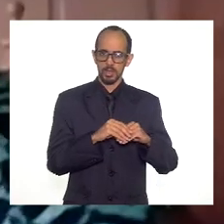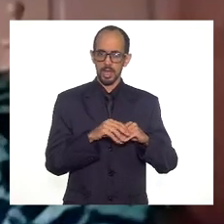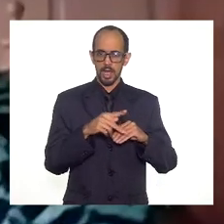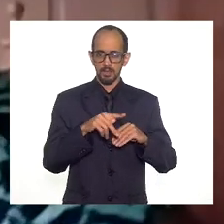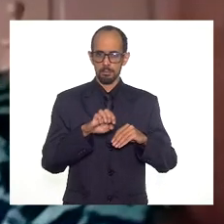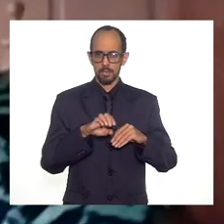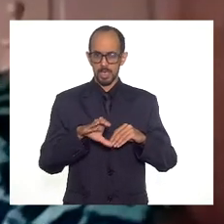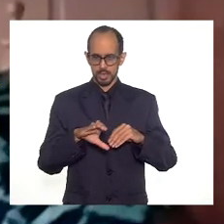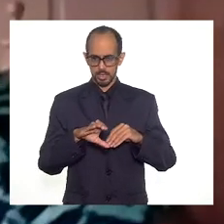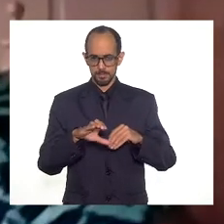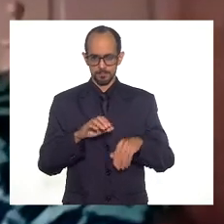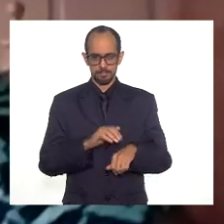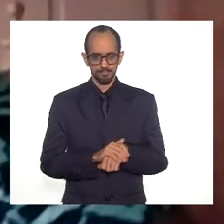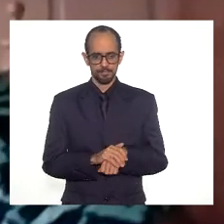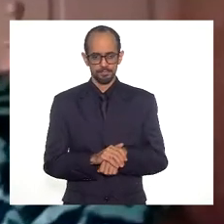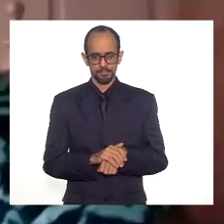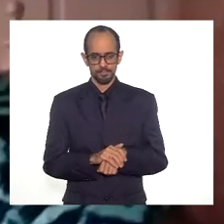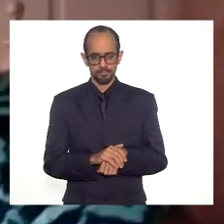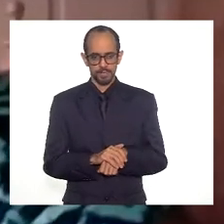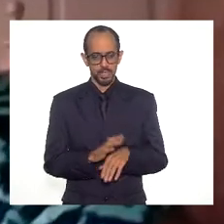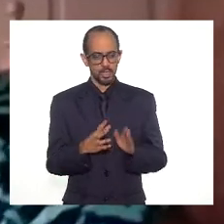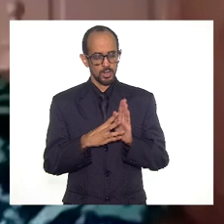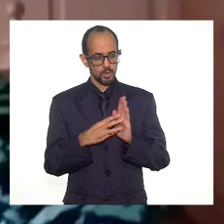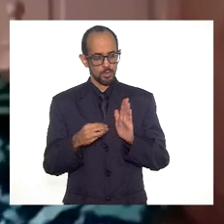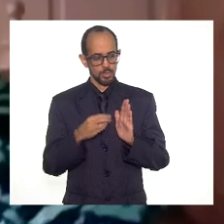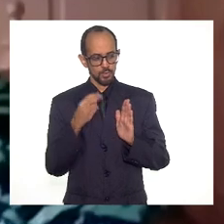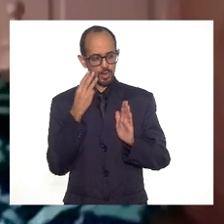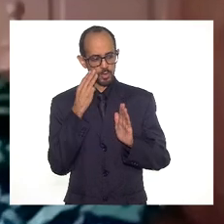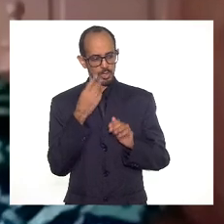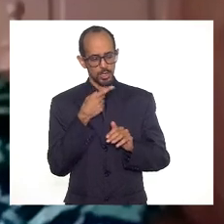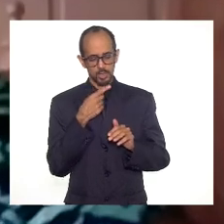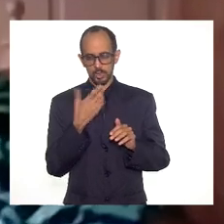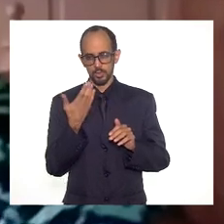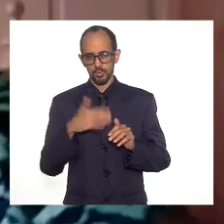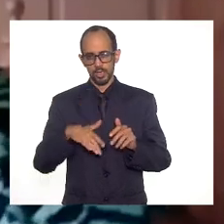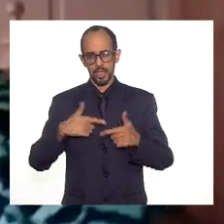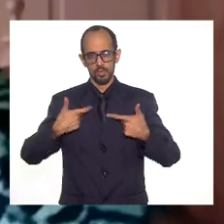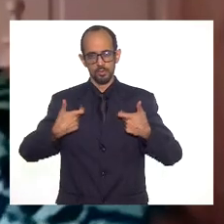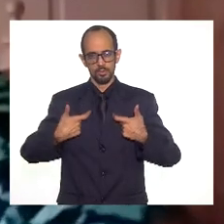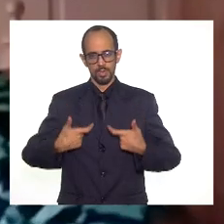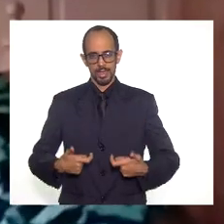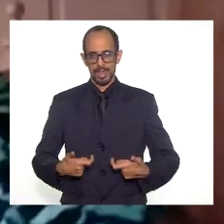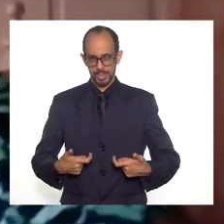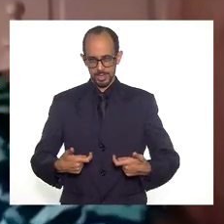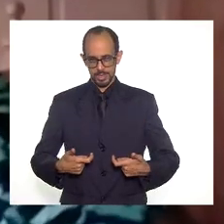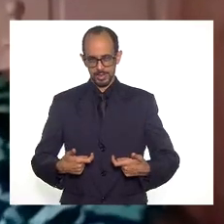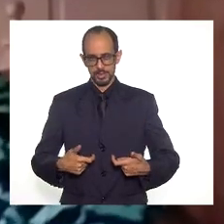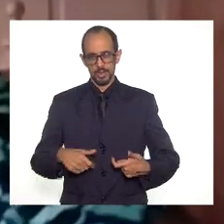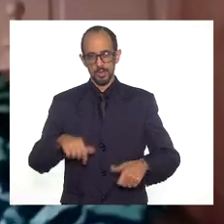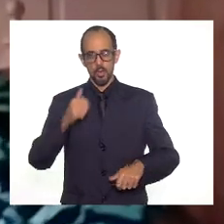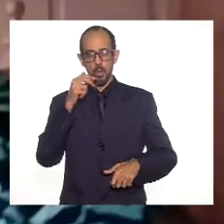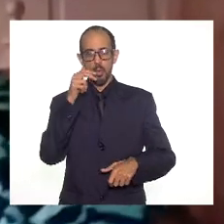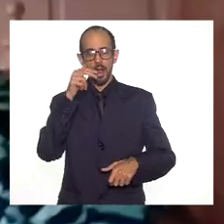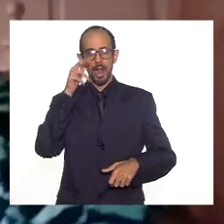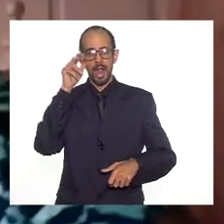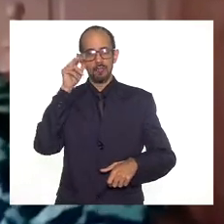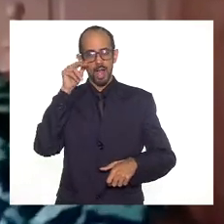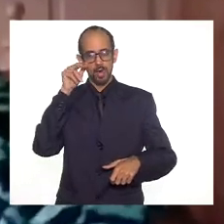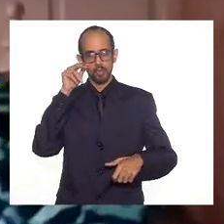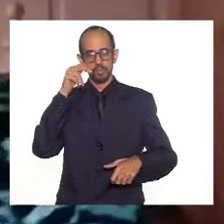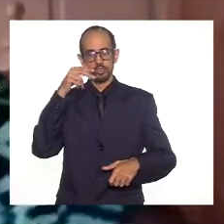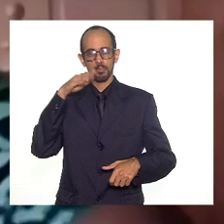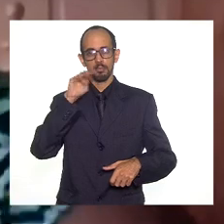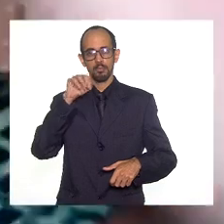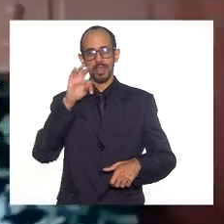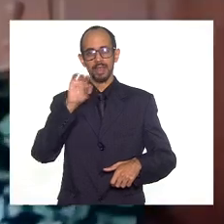Isso plagiando aí o deputado Waldeck, sem nenhum cavalo de batalha, mas só para sinalizar e defender que a gente